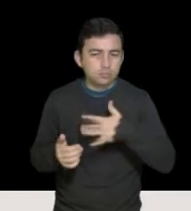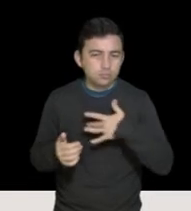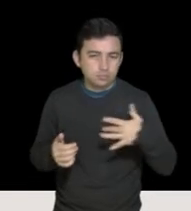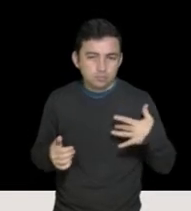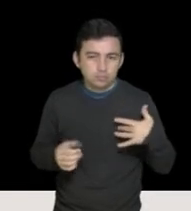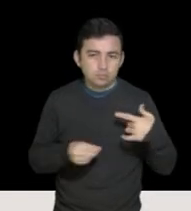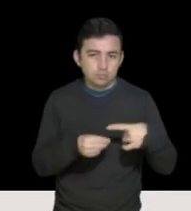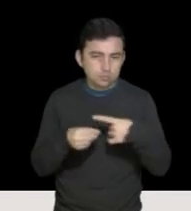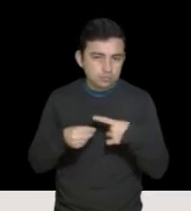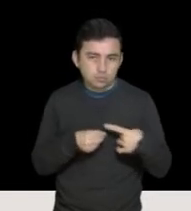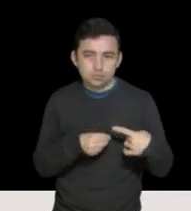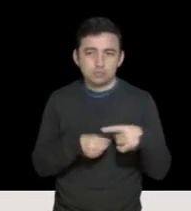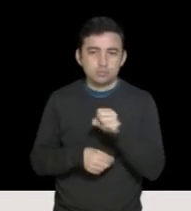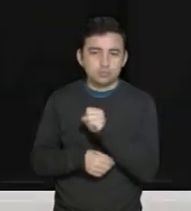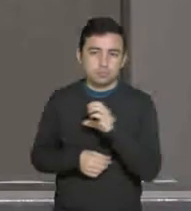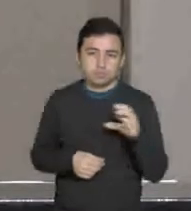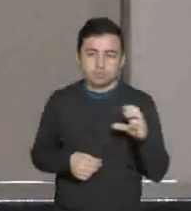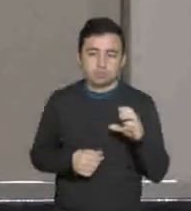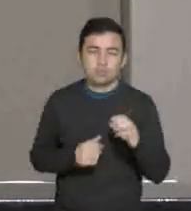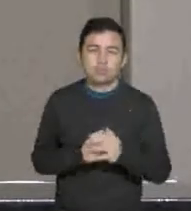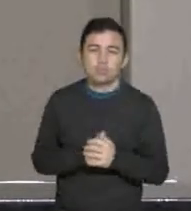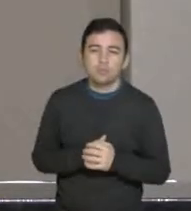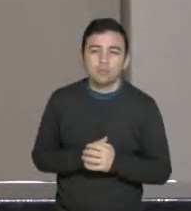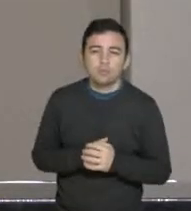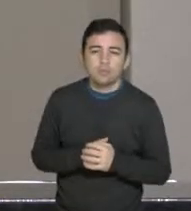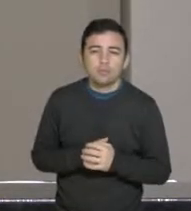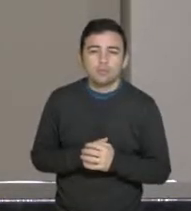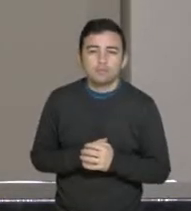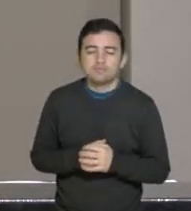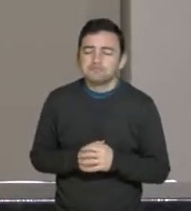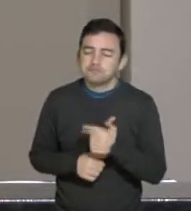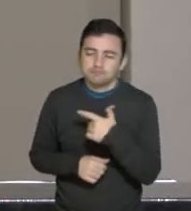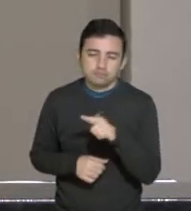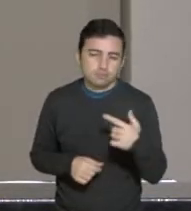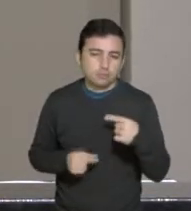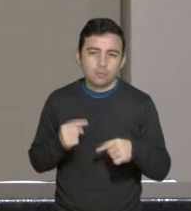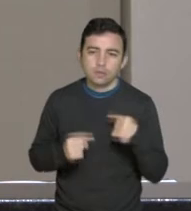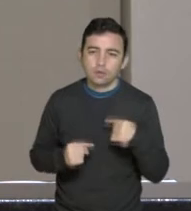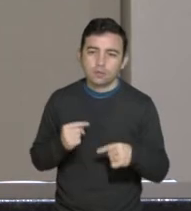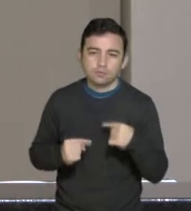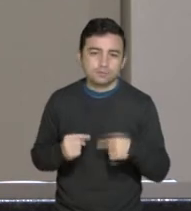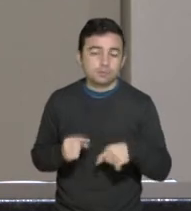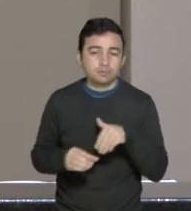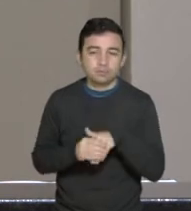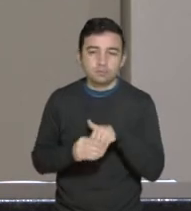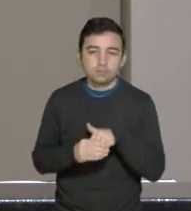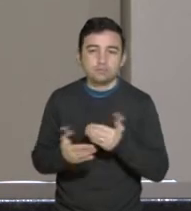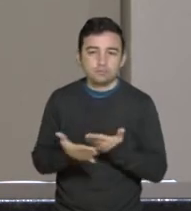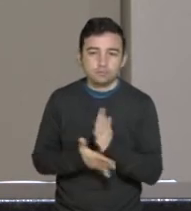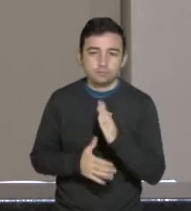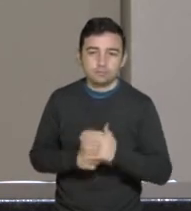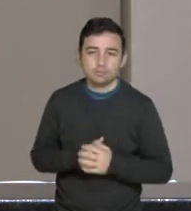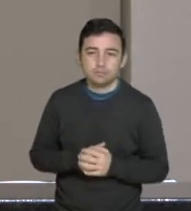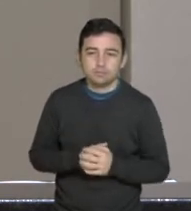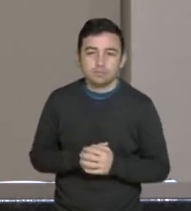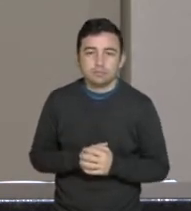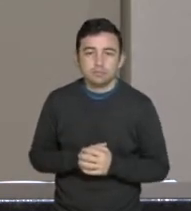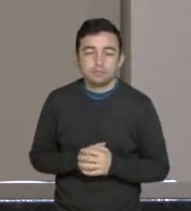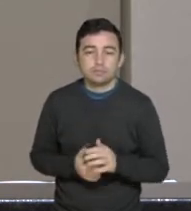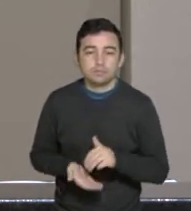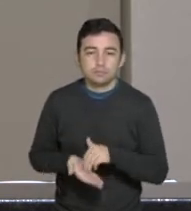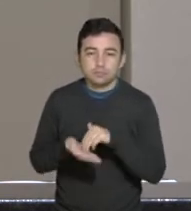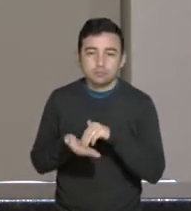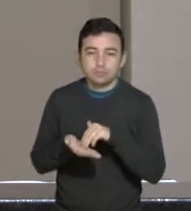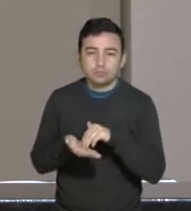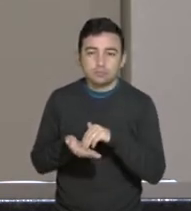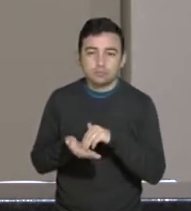municípios catarinense. Em discussão, não havendo quem queira discutir, em votação, aprovado. Moções.